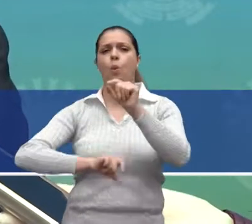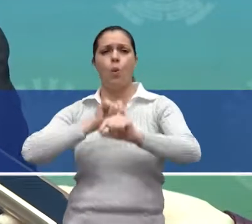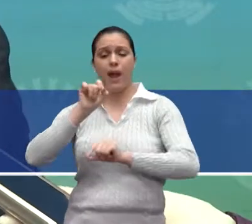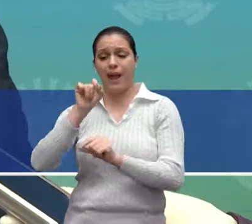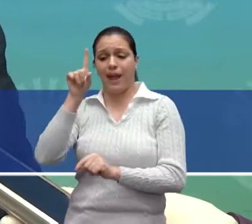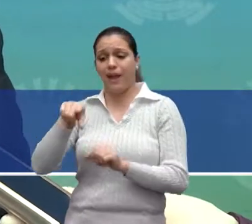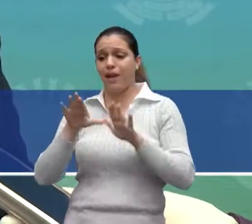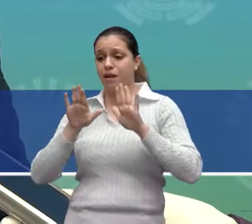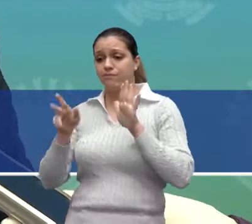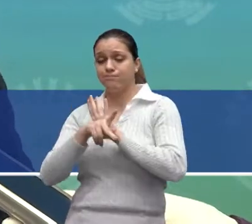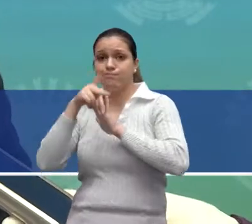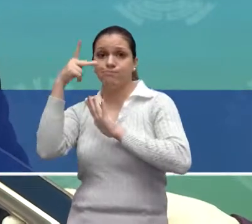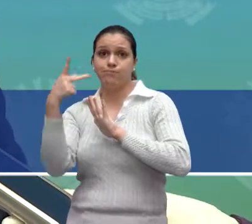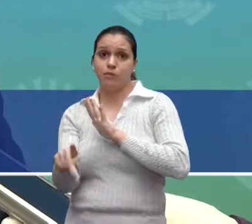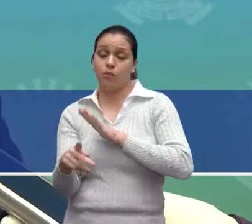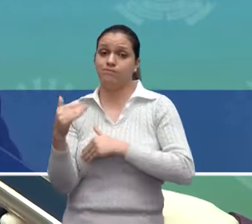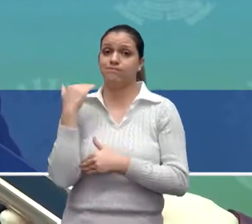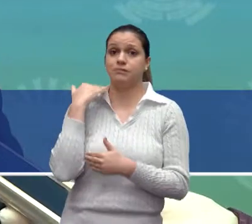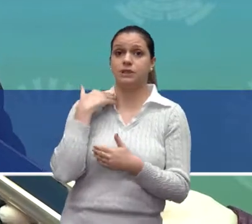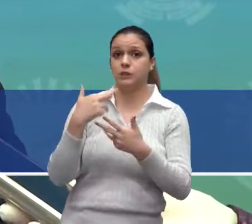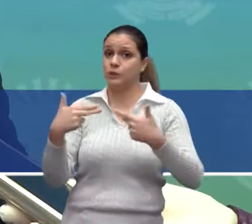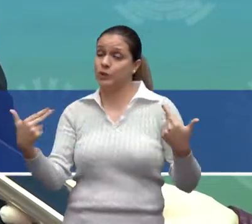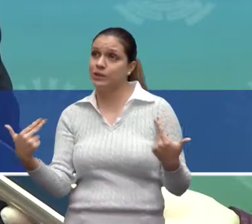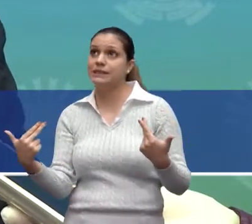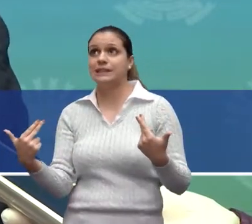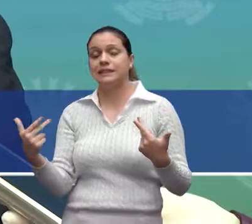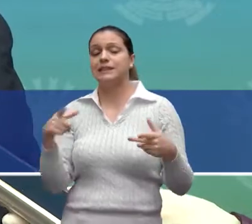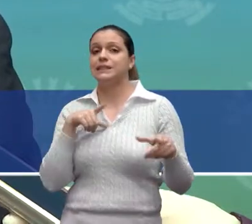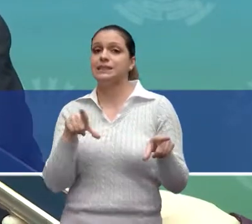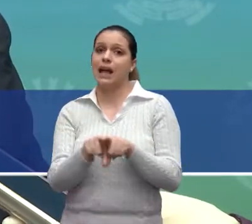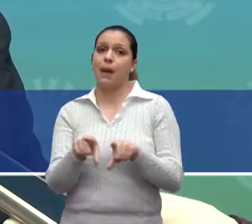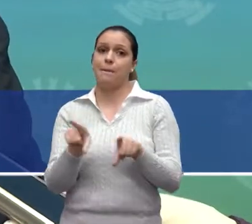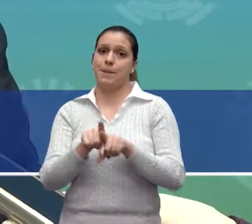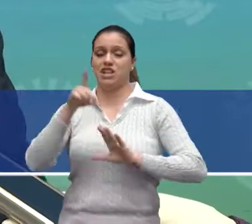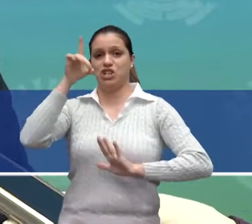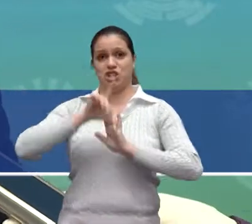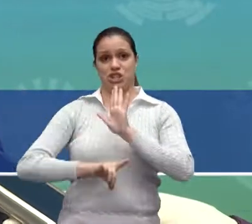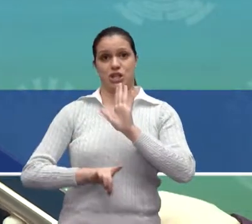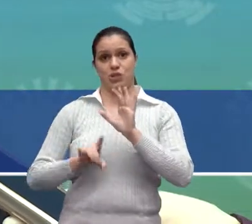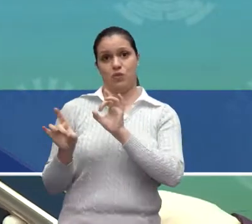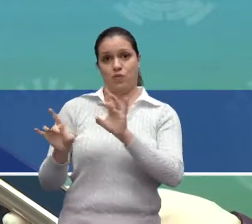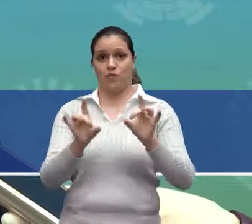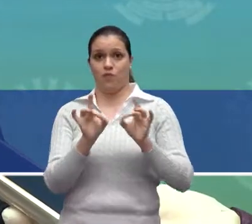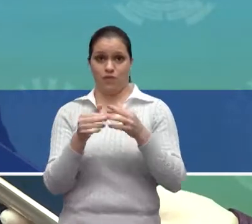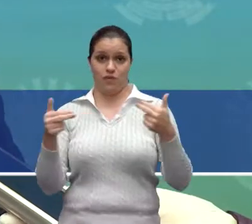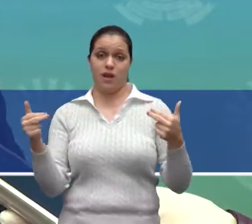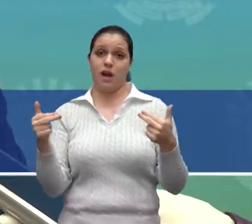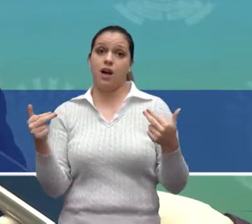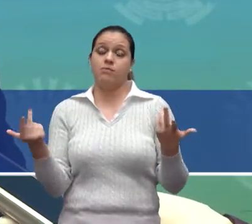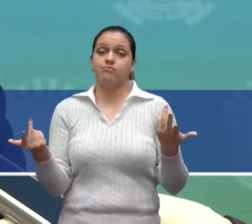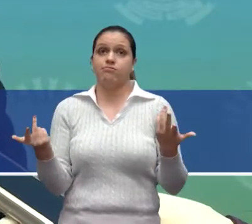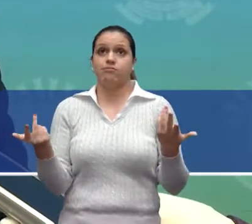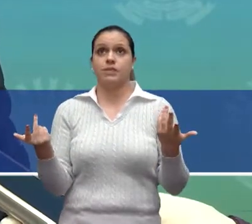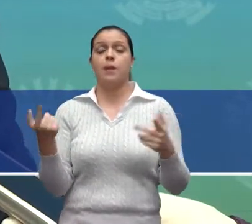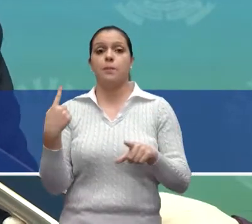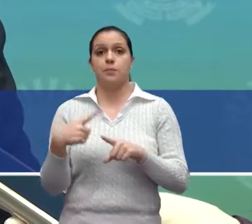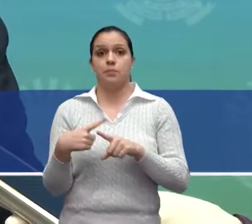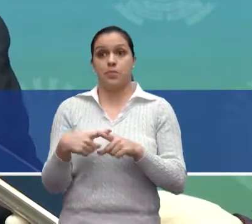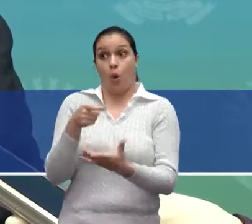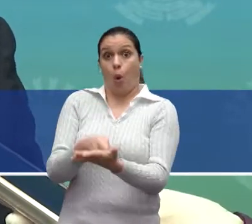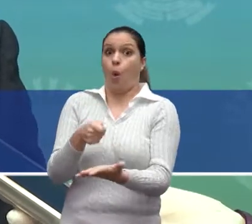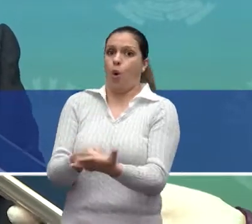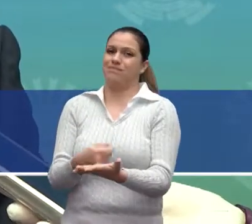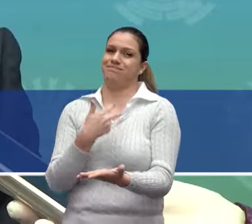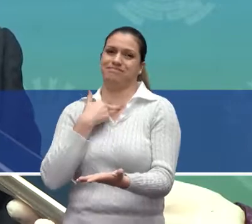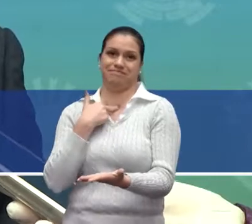entre as pessoas e as instituições bancárias, e ele entra na questão de direito comercial. Então ele foge da nossa esfera, da maneira como